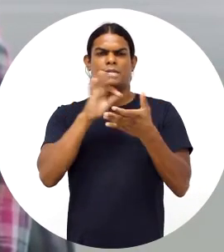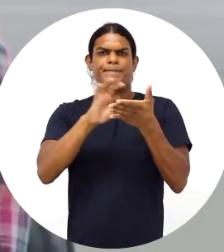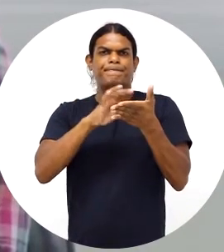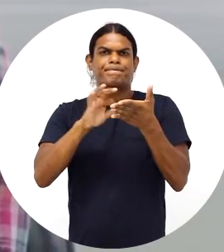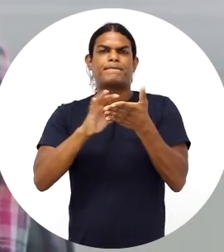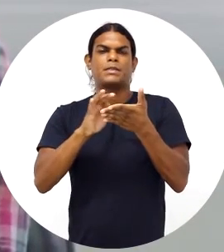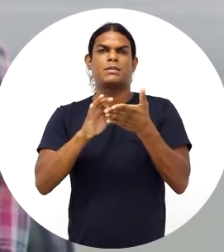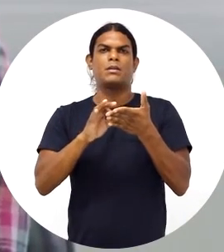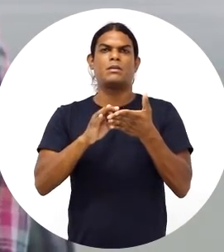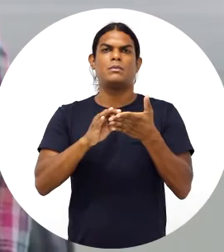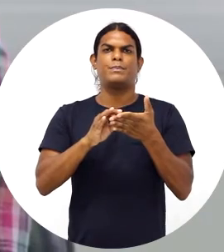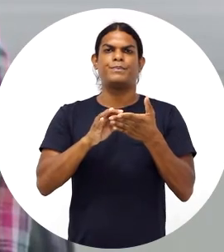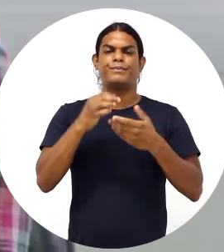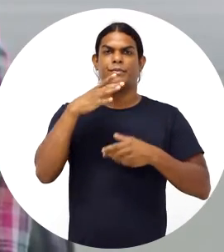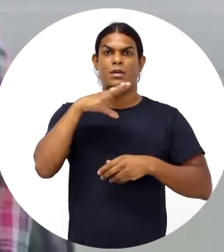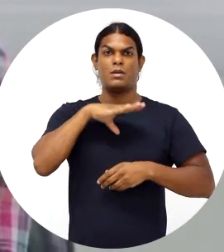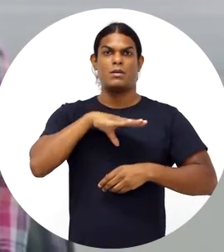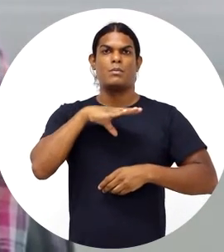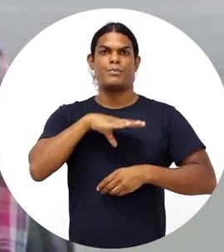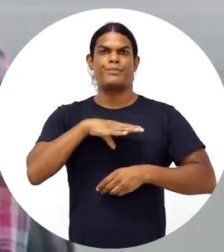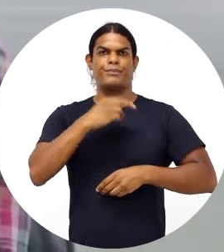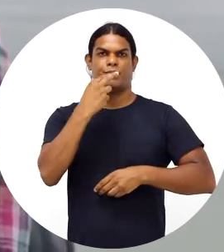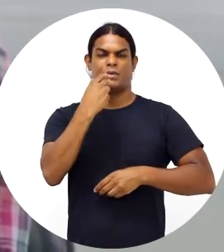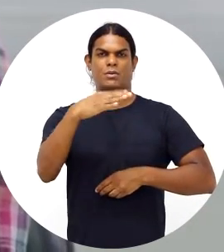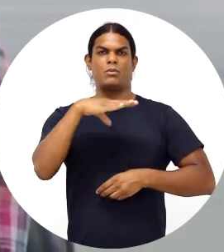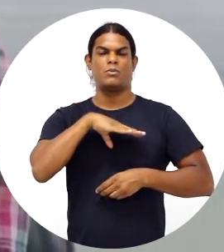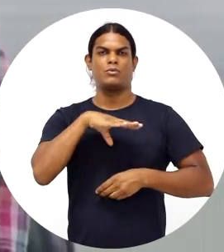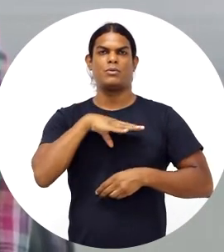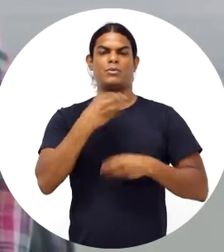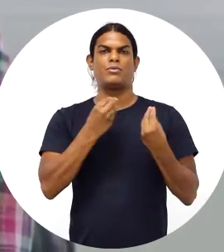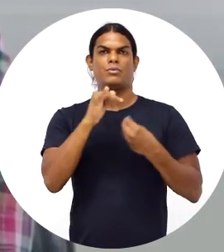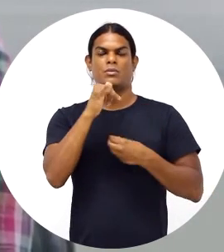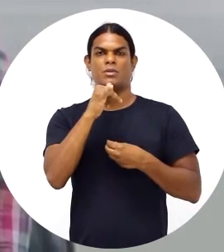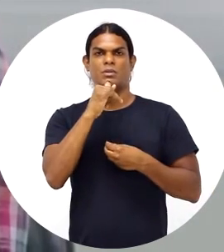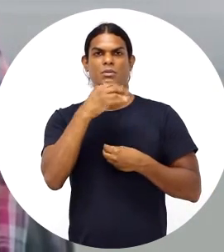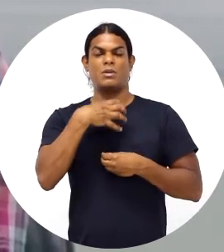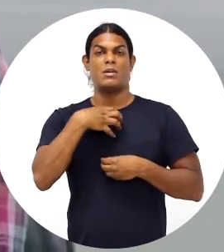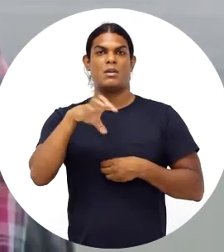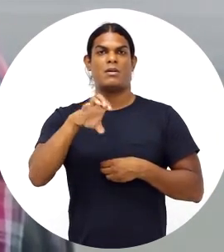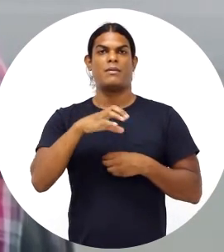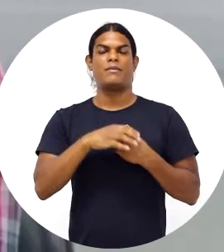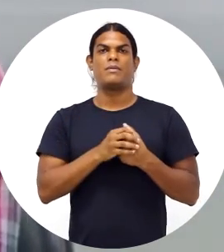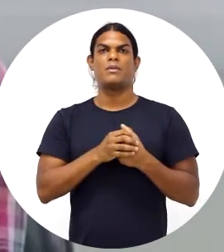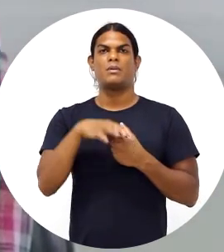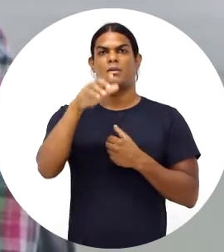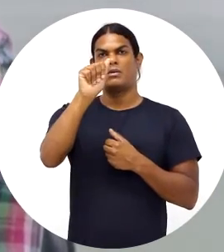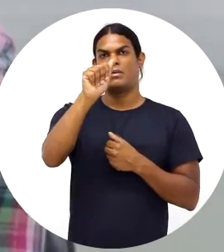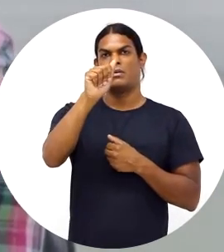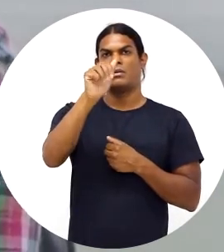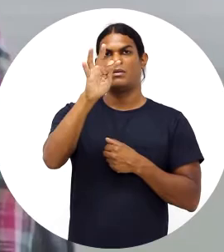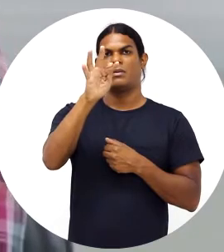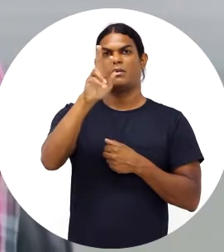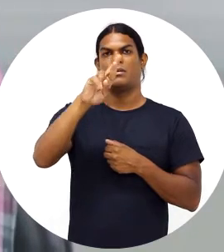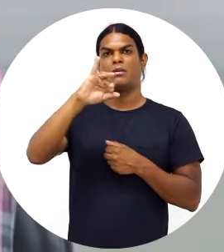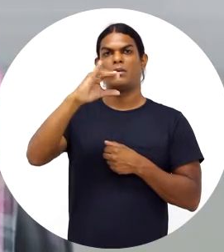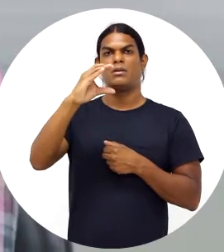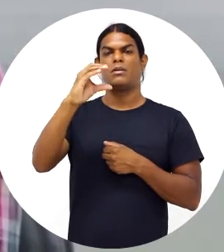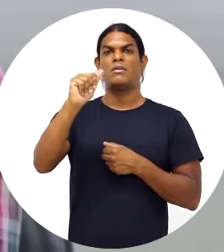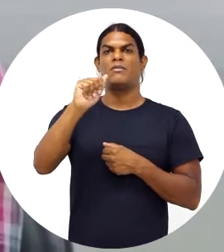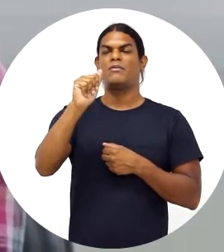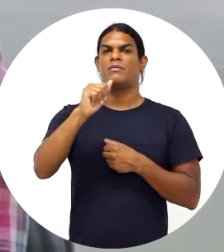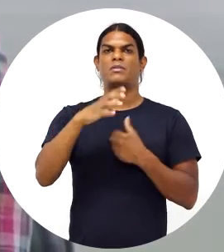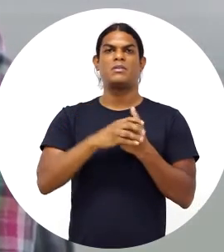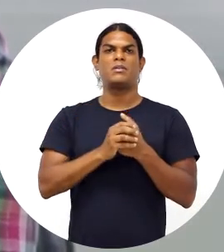vão falar sobre as questões desses determinados países, como a literatura italiana, espanhola, russa,